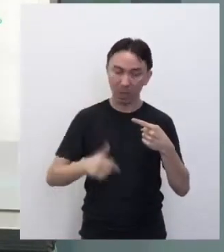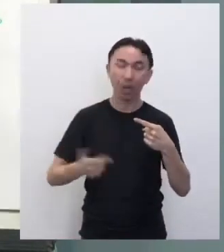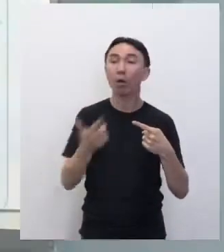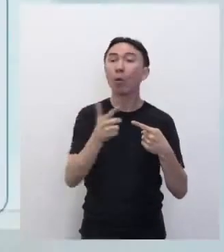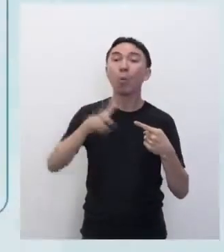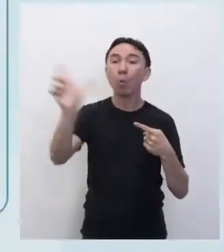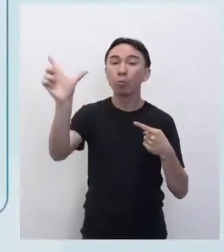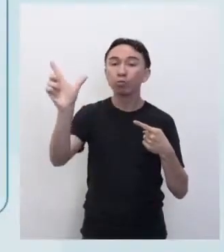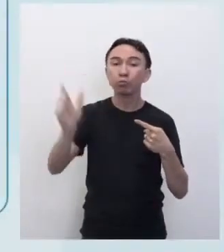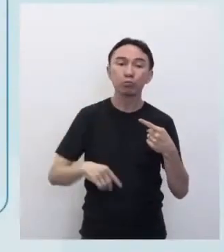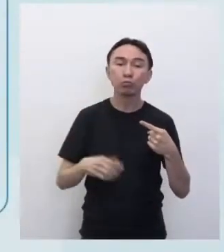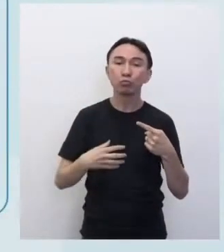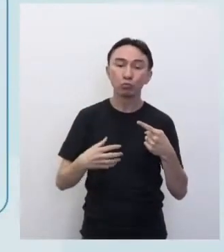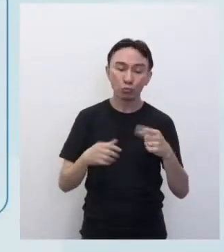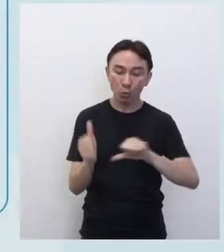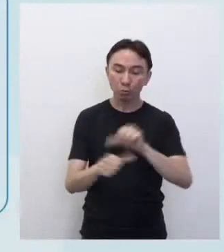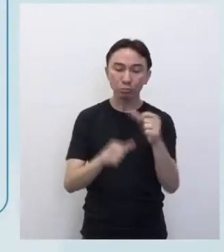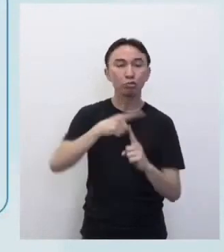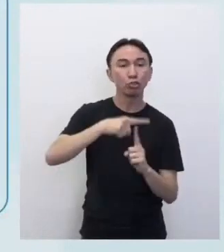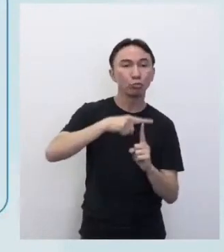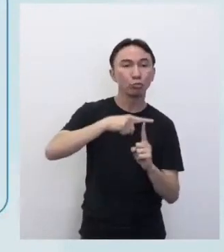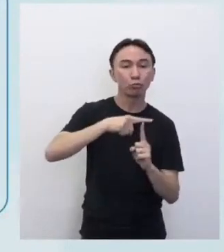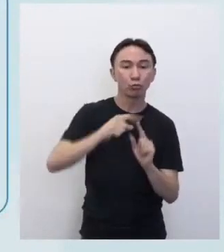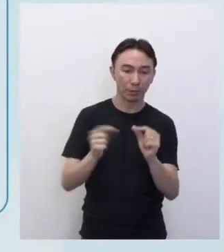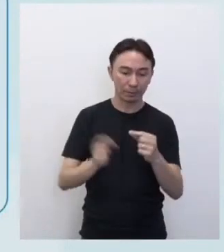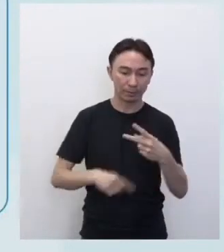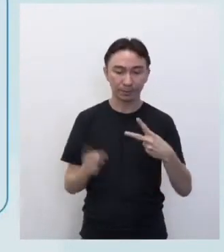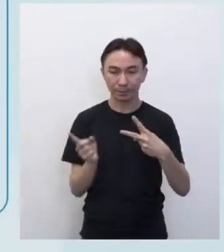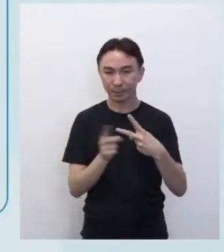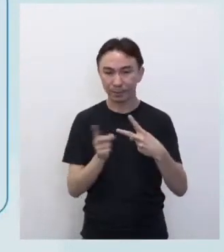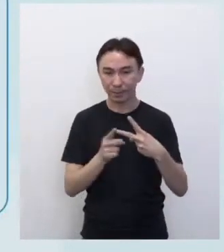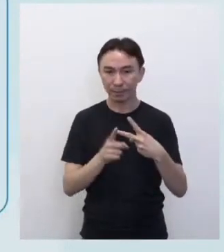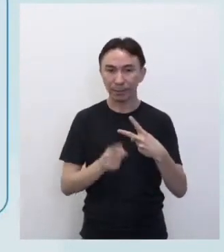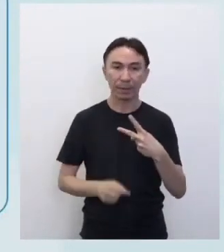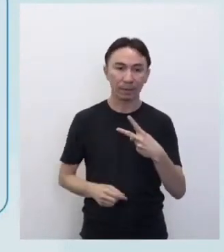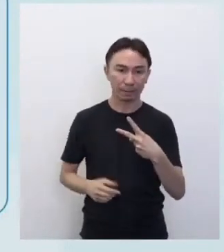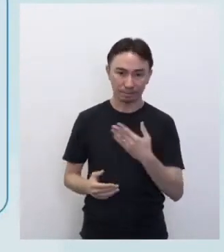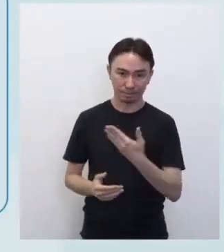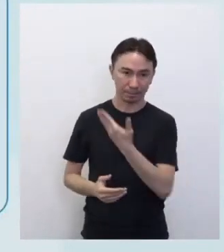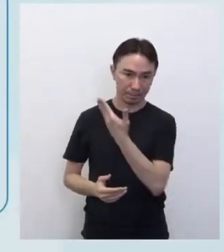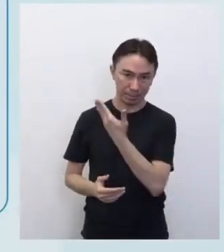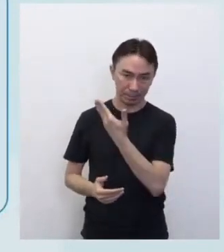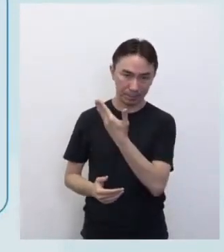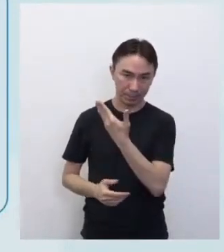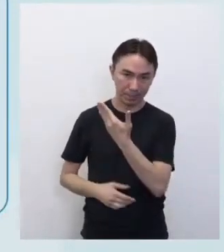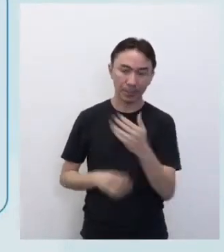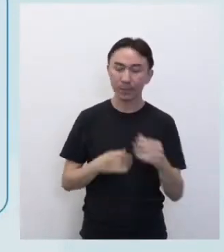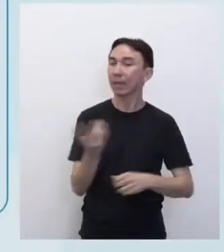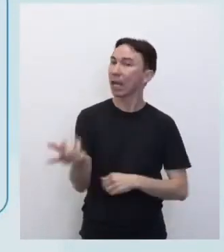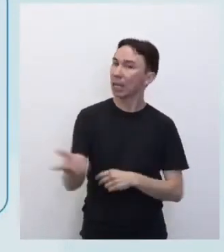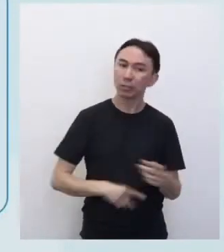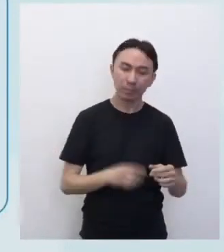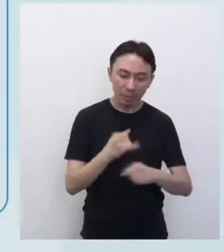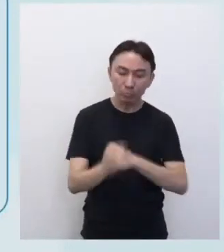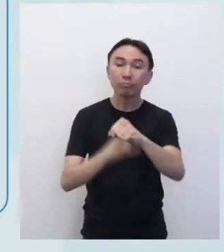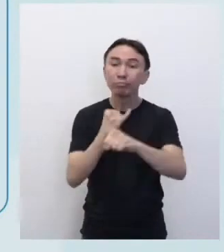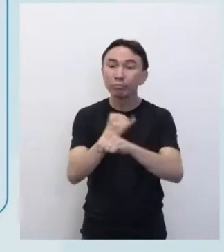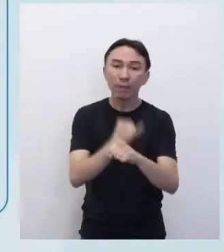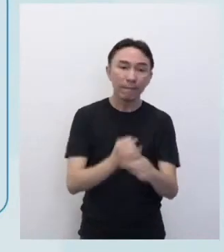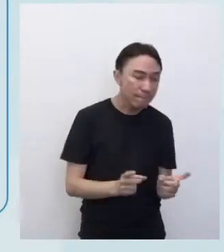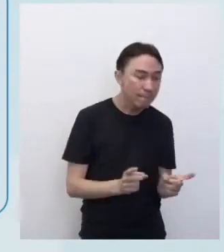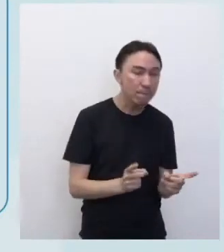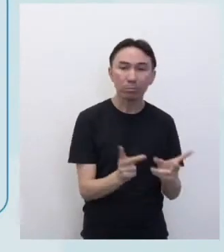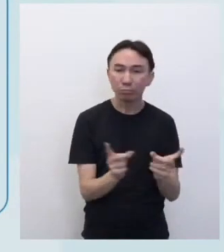website. Então, na tela para vocês tem e-commerce websites. Então, sites de comércio eletrônico. E-commerce,